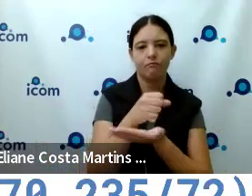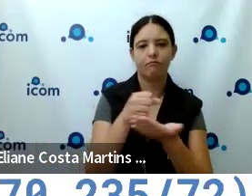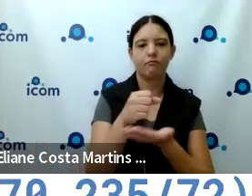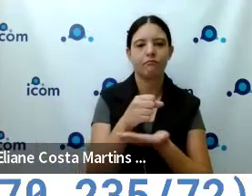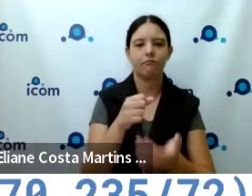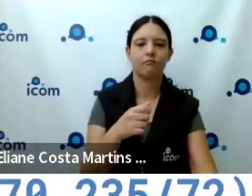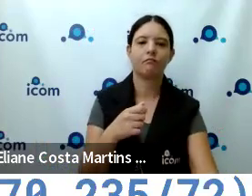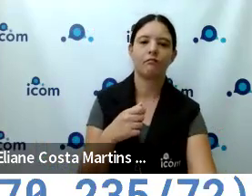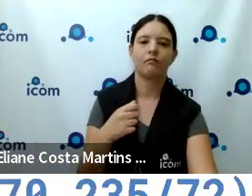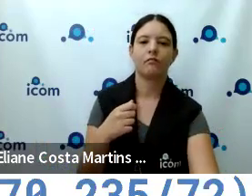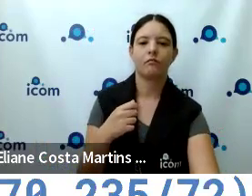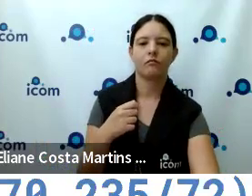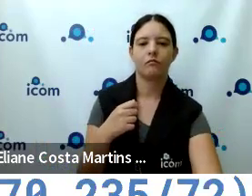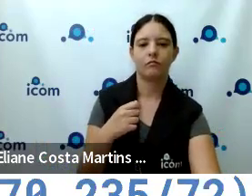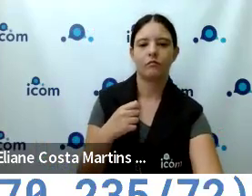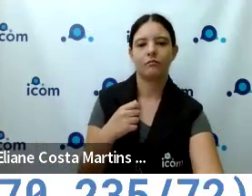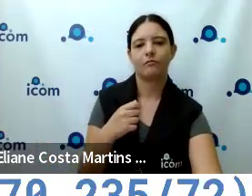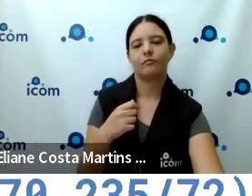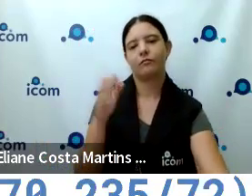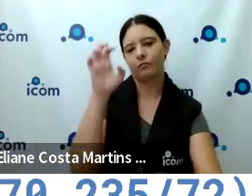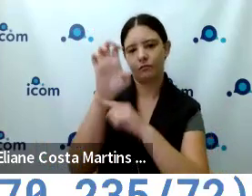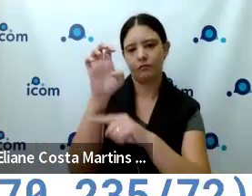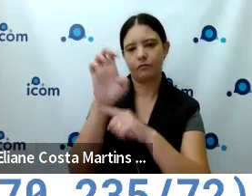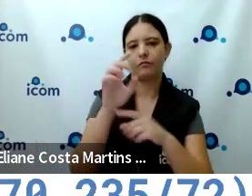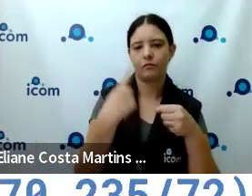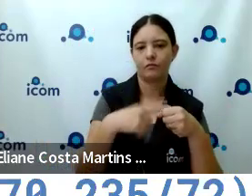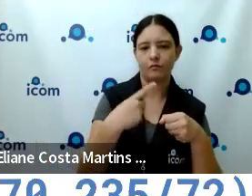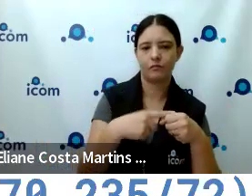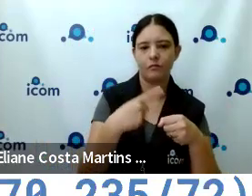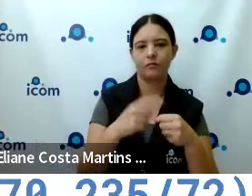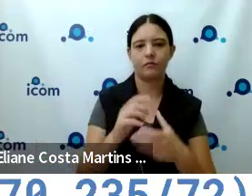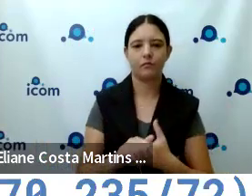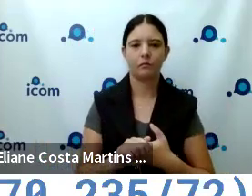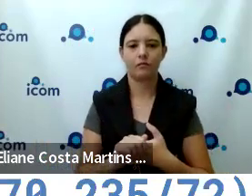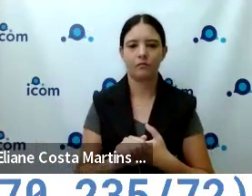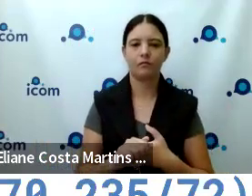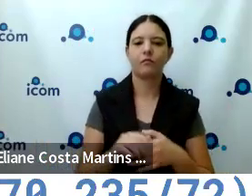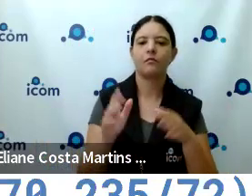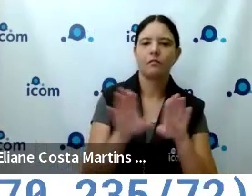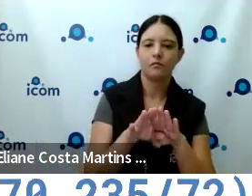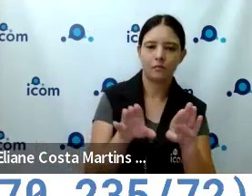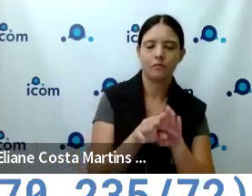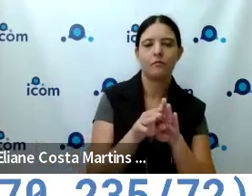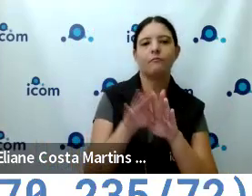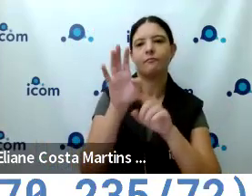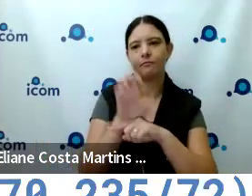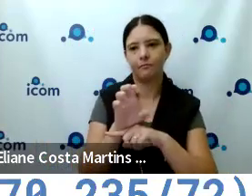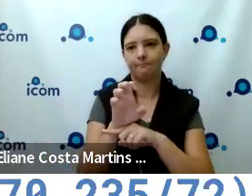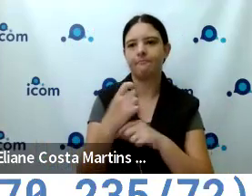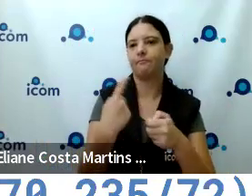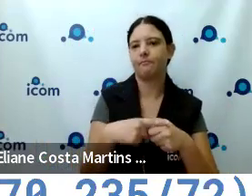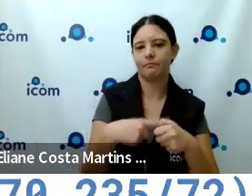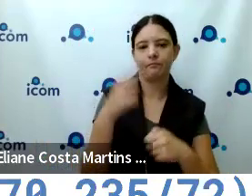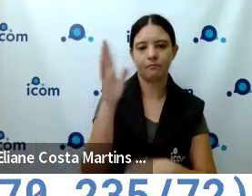o que inspira os estados e municípios. A maioria dos estados e municípios no Brasil tem